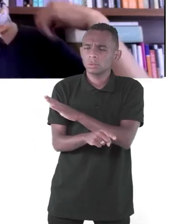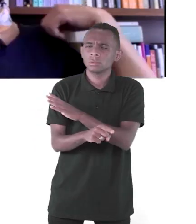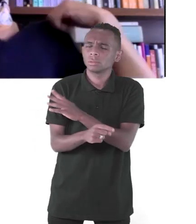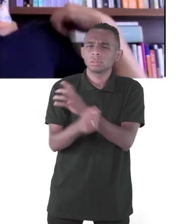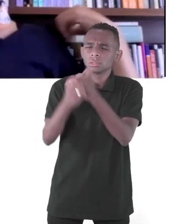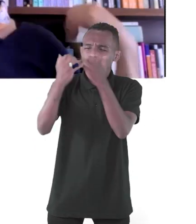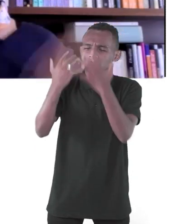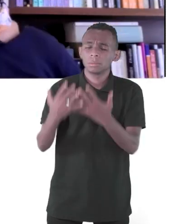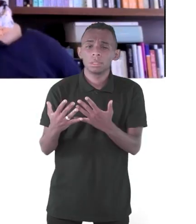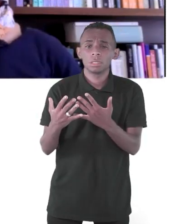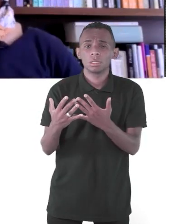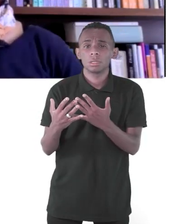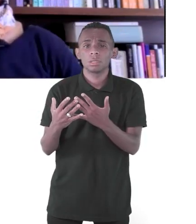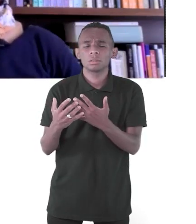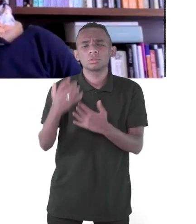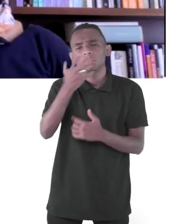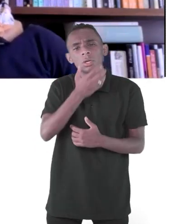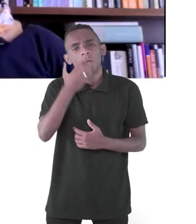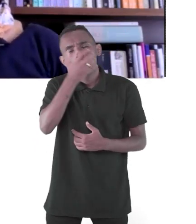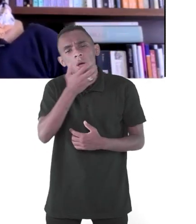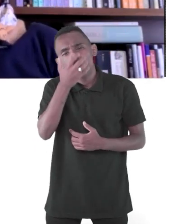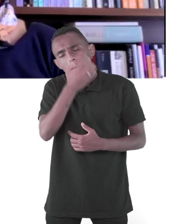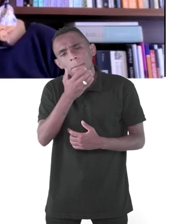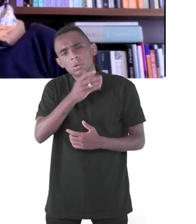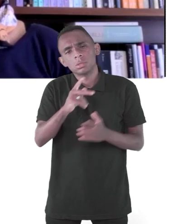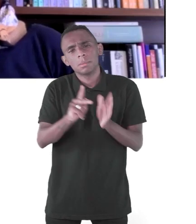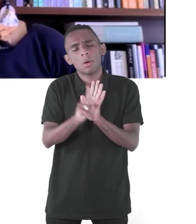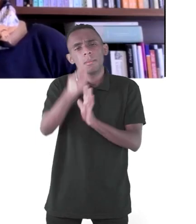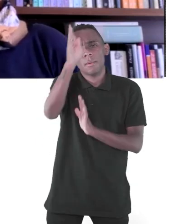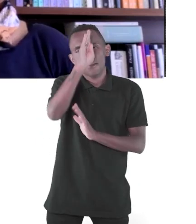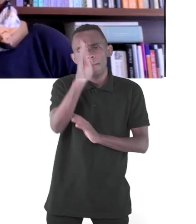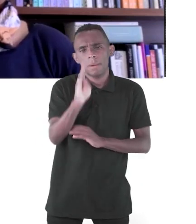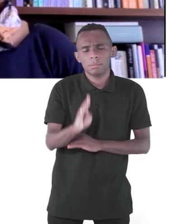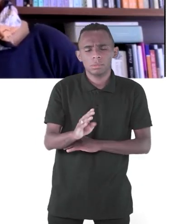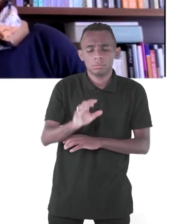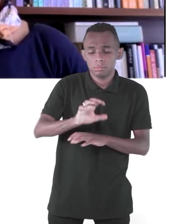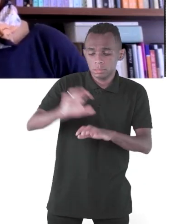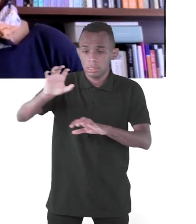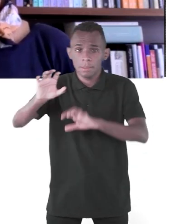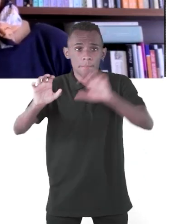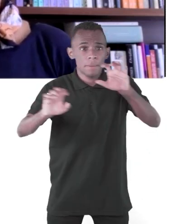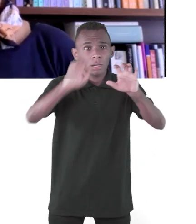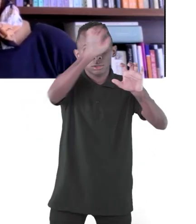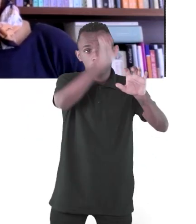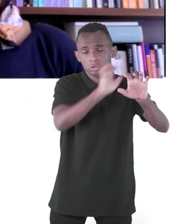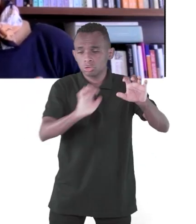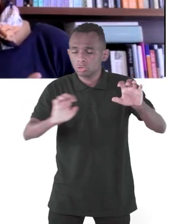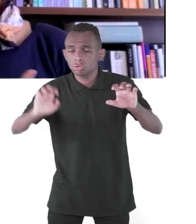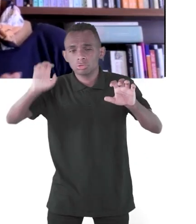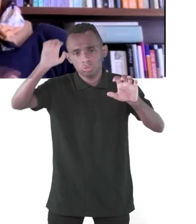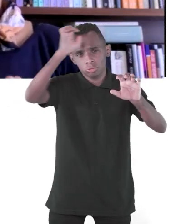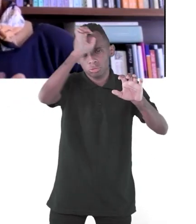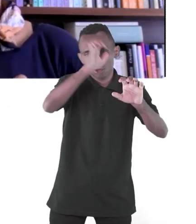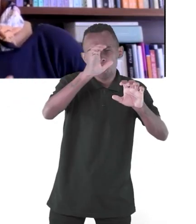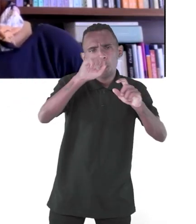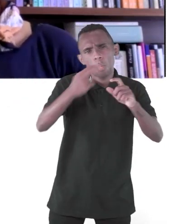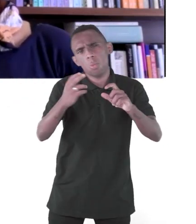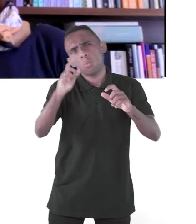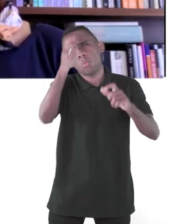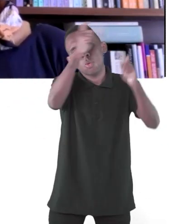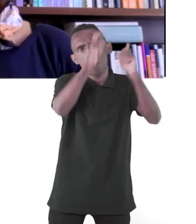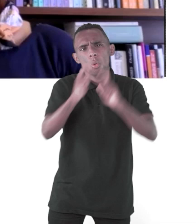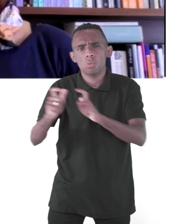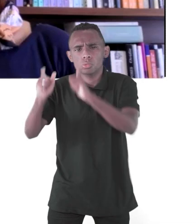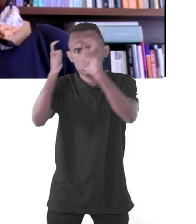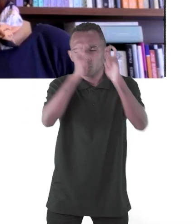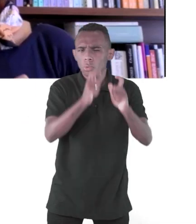pergunta, fala um pouco para mim dessas músicas em brasilês, separadas por estado, talvez nem estado, separadas por